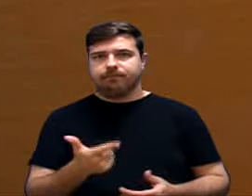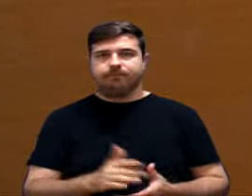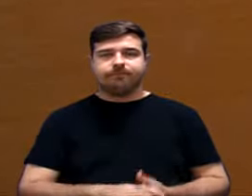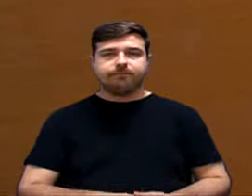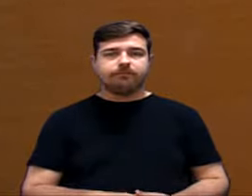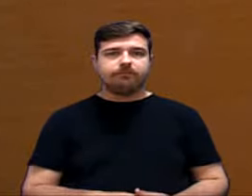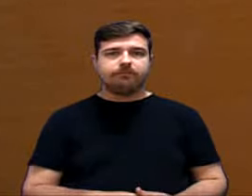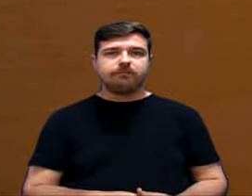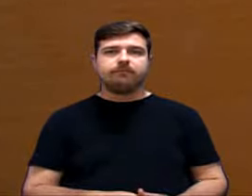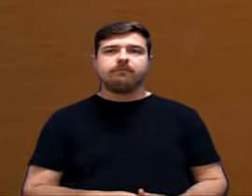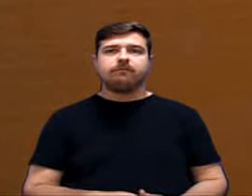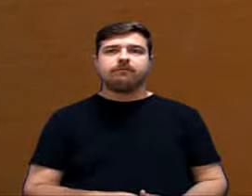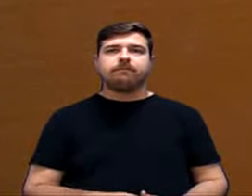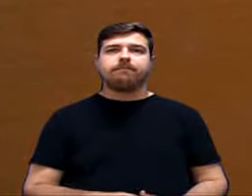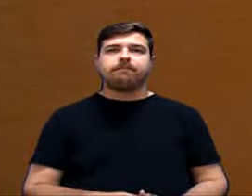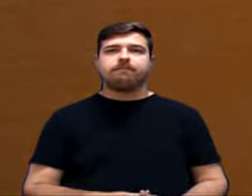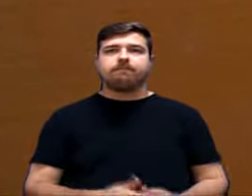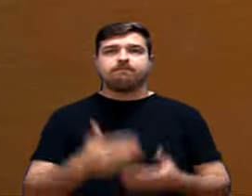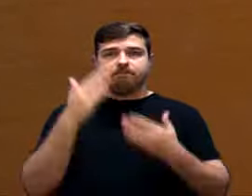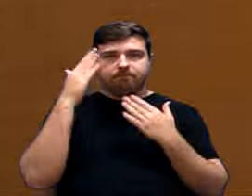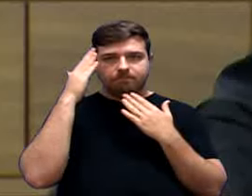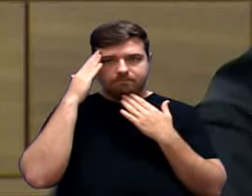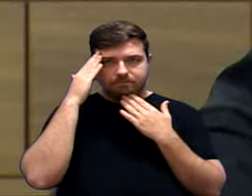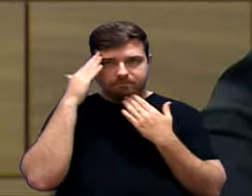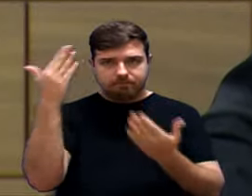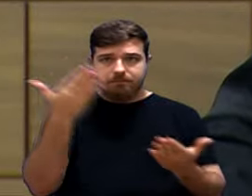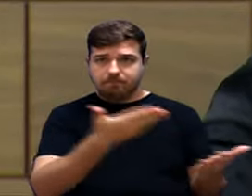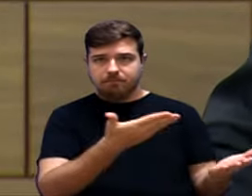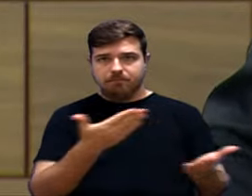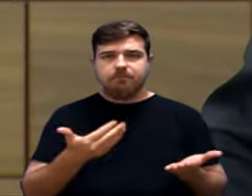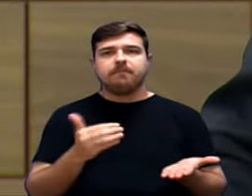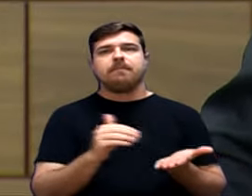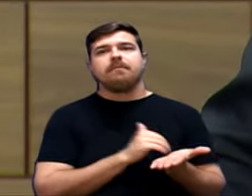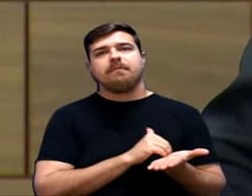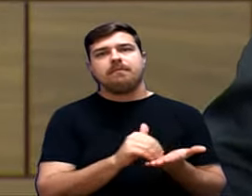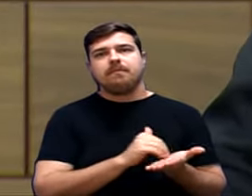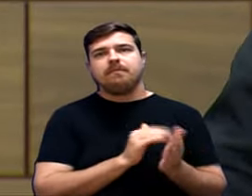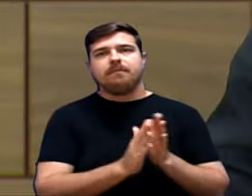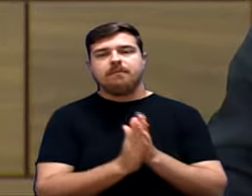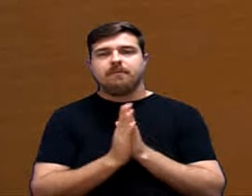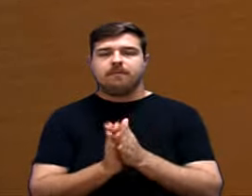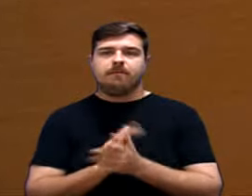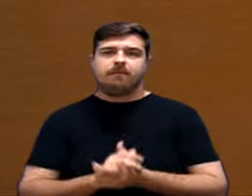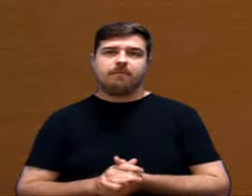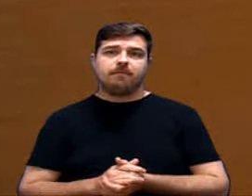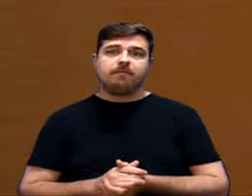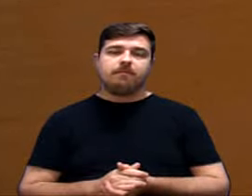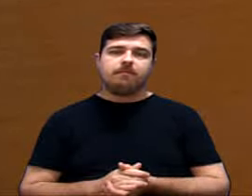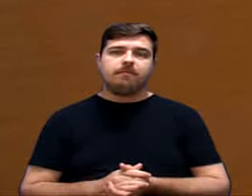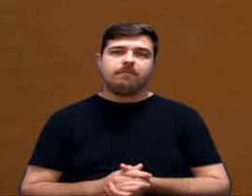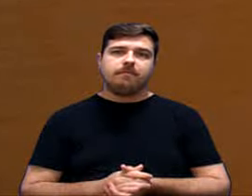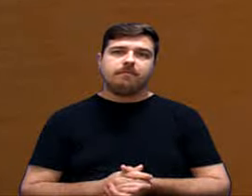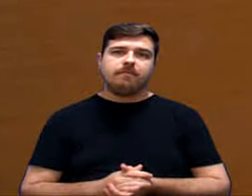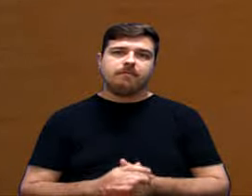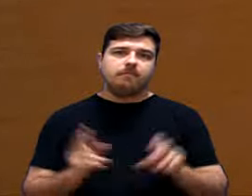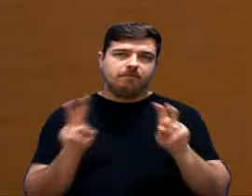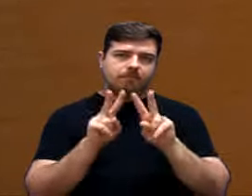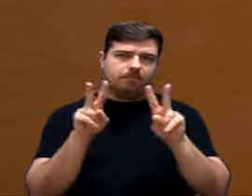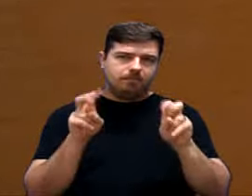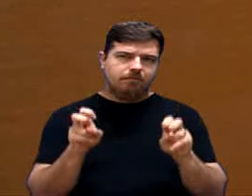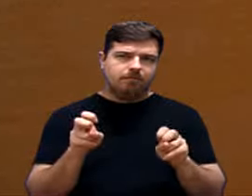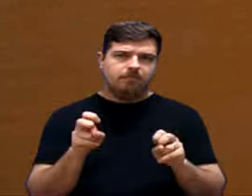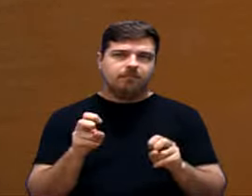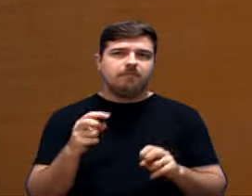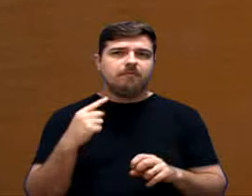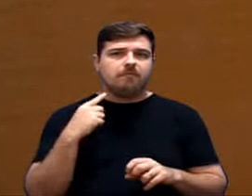planejamento Obrigado com a palavra Secret é com relação ao ao a